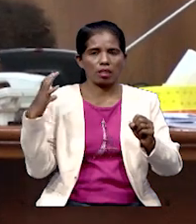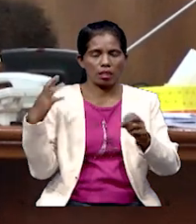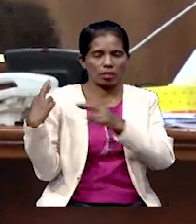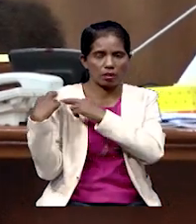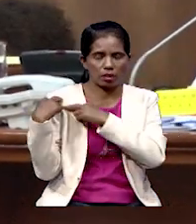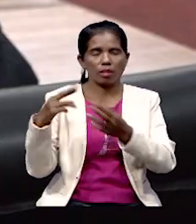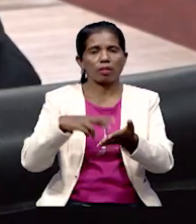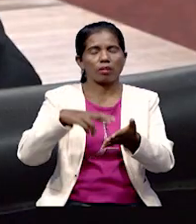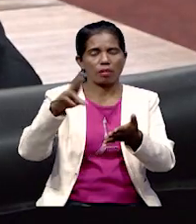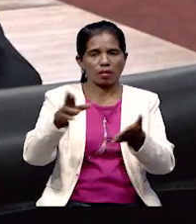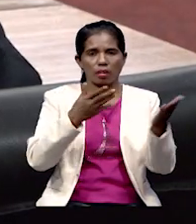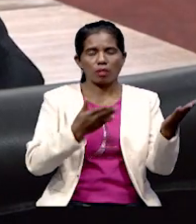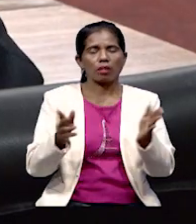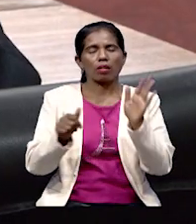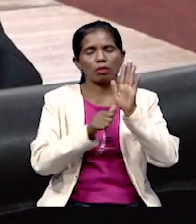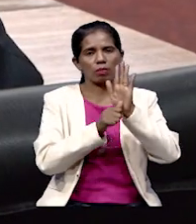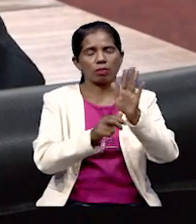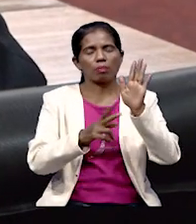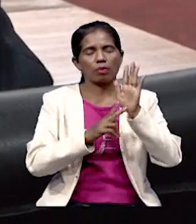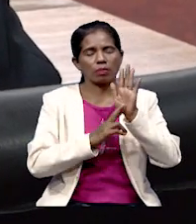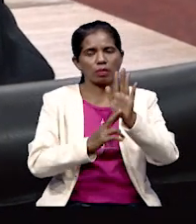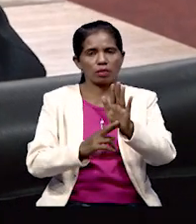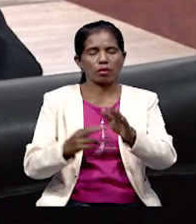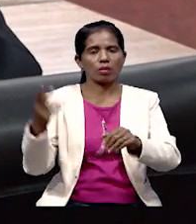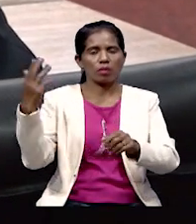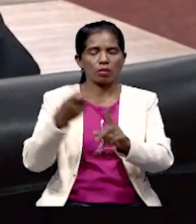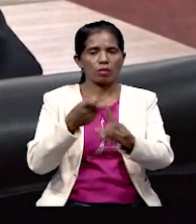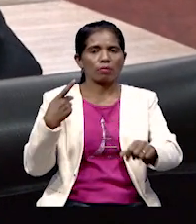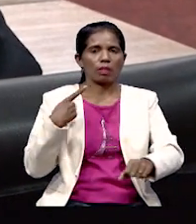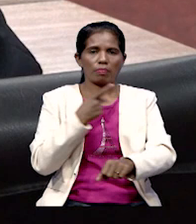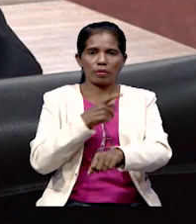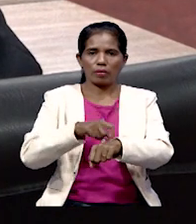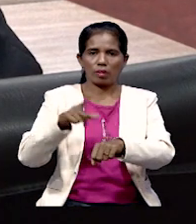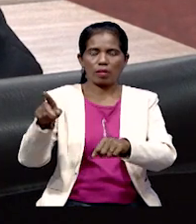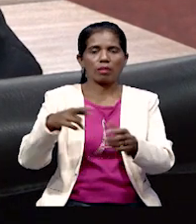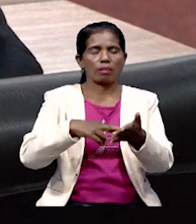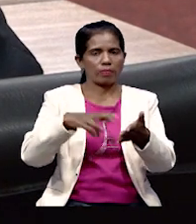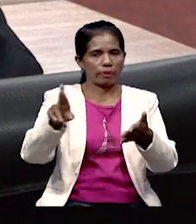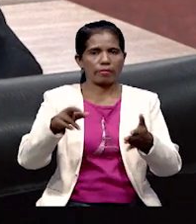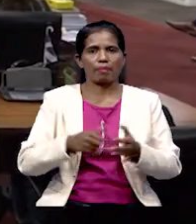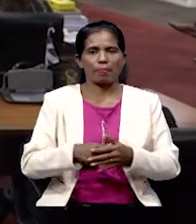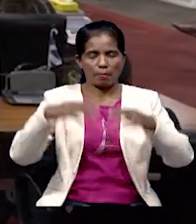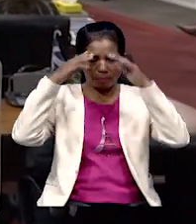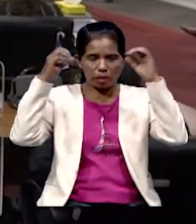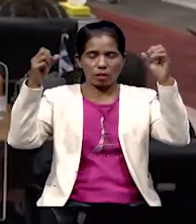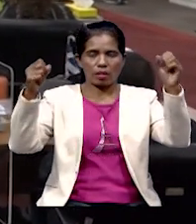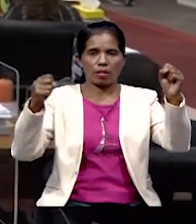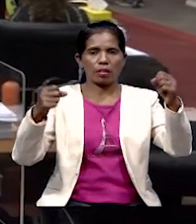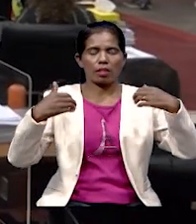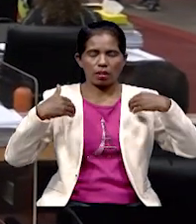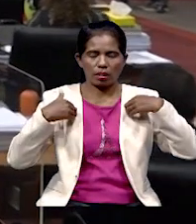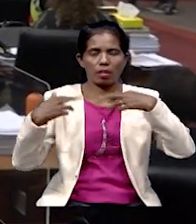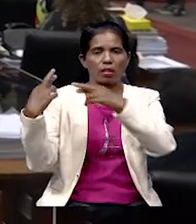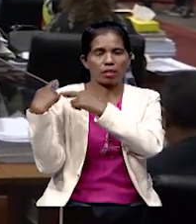legislativo no haruka publica resolução husi Parlamento Nacional nebe aprovado. Presidente República Ihaknar